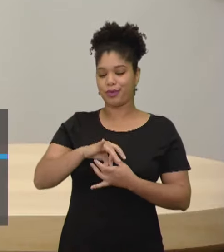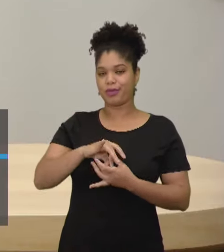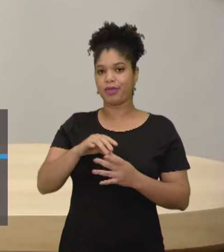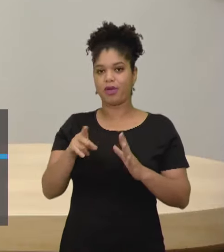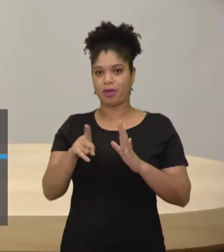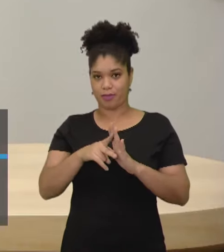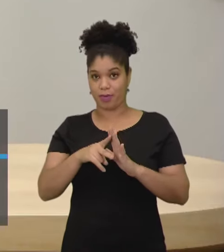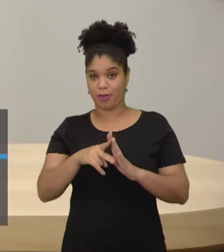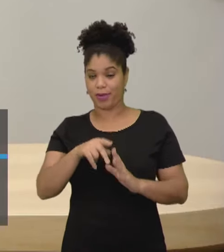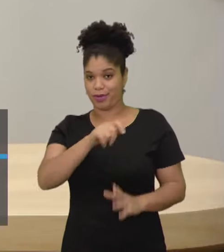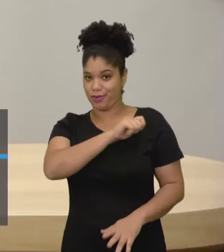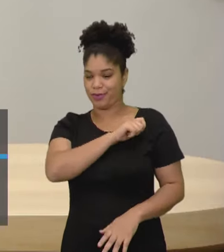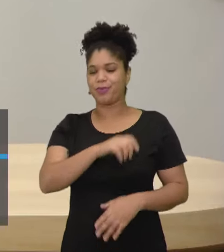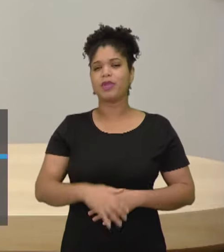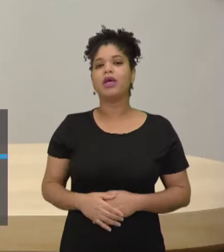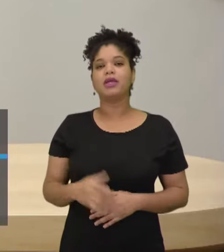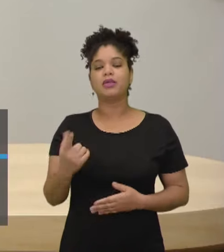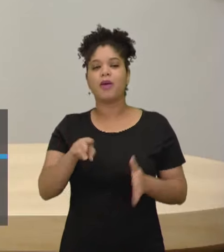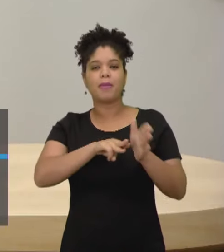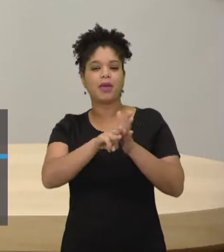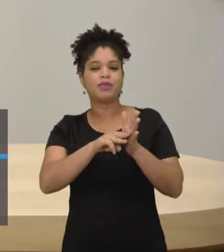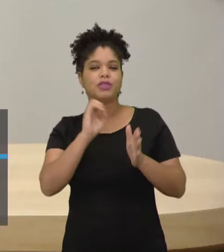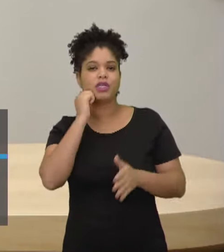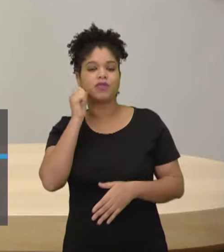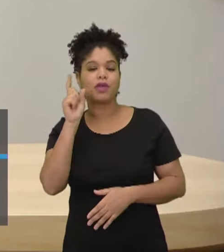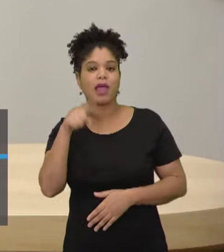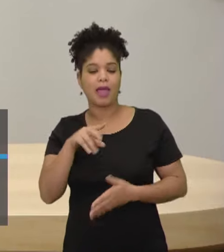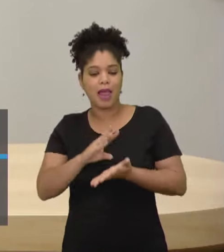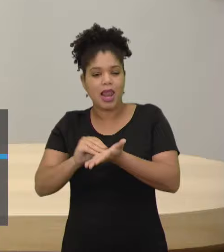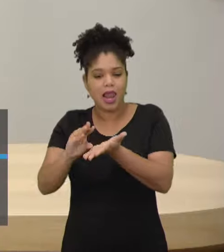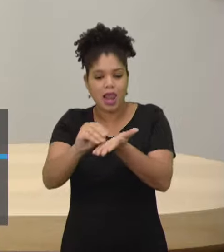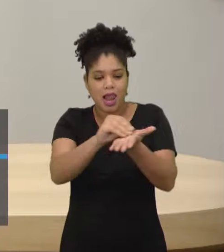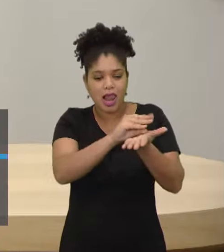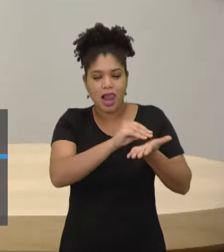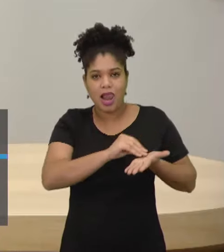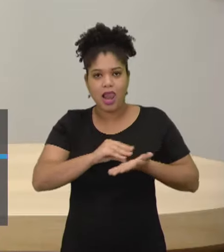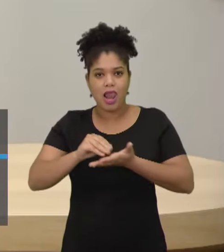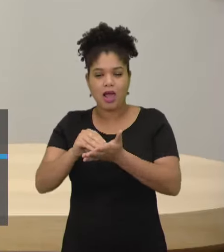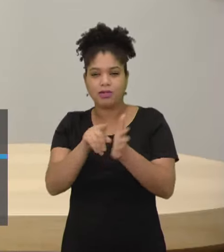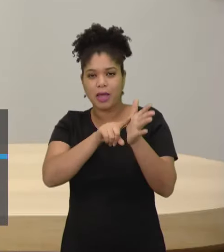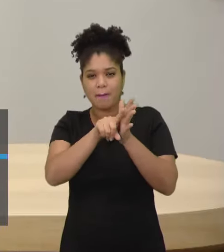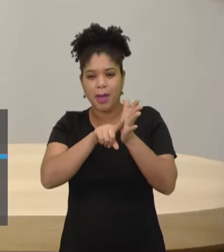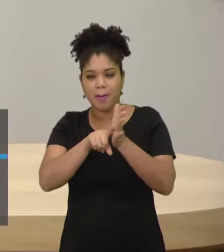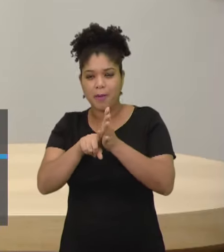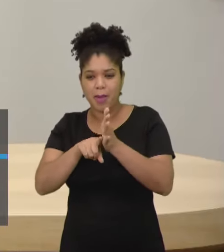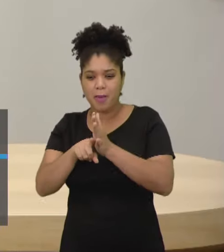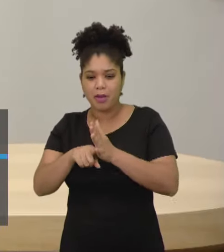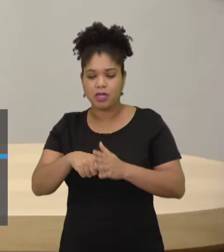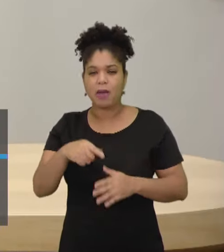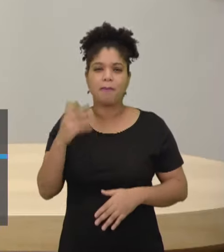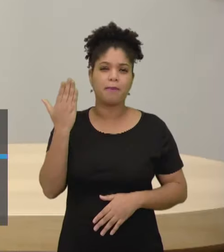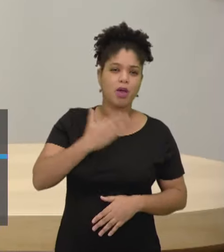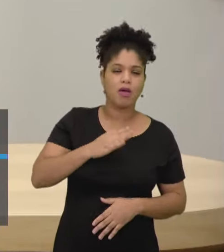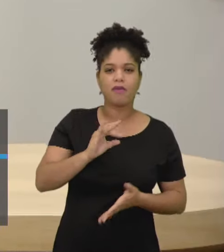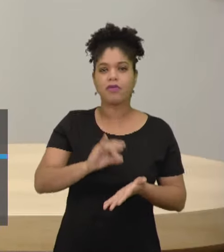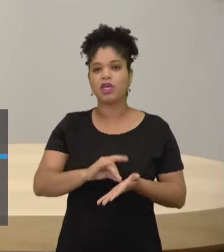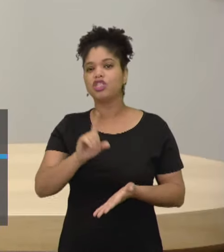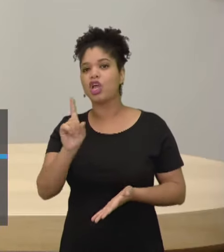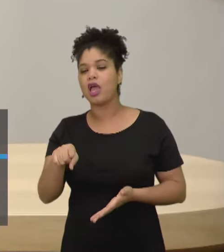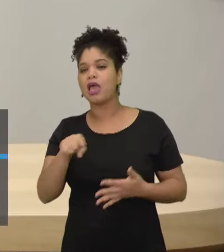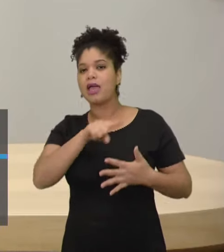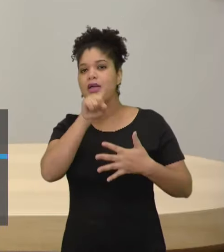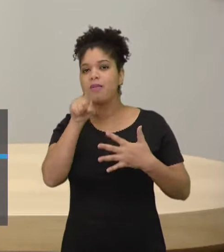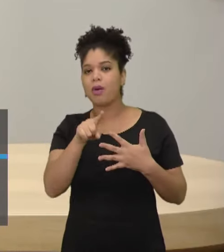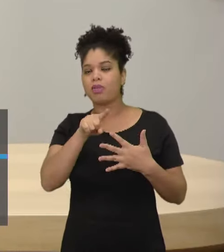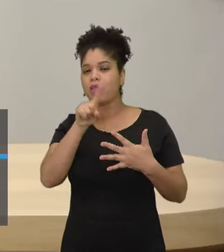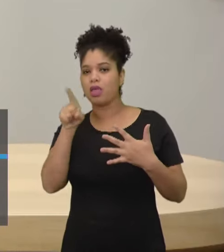gente submete coleta de dados à apreciação para confirmação ou não de hipóteses